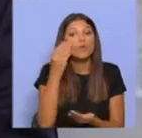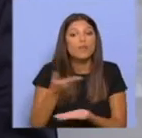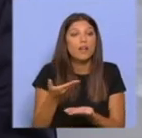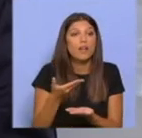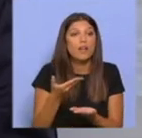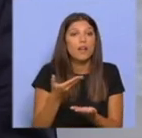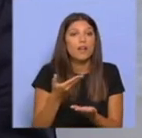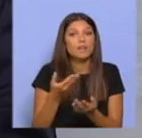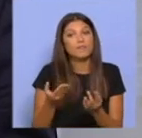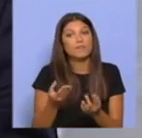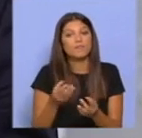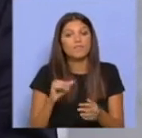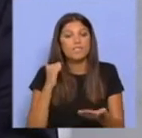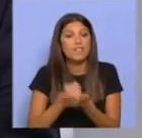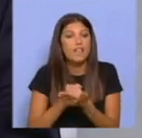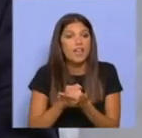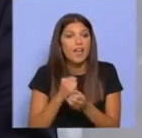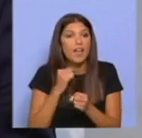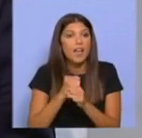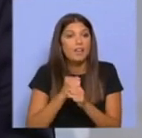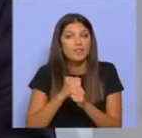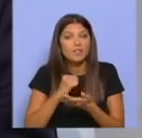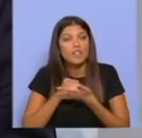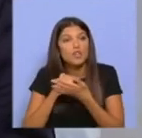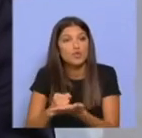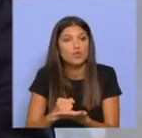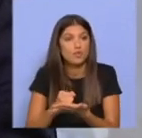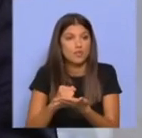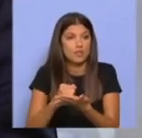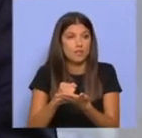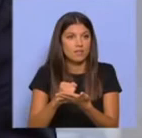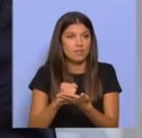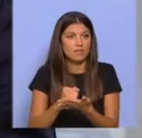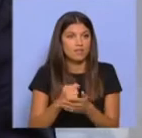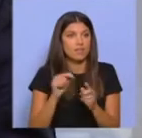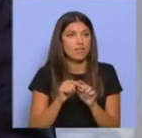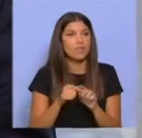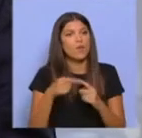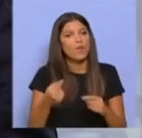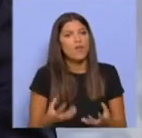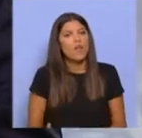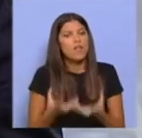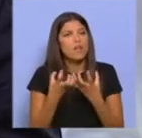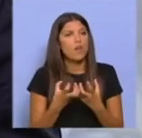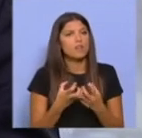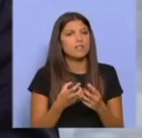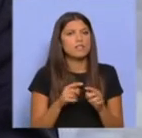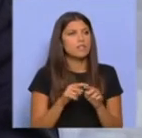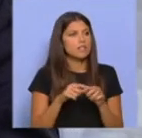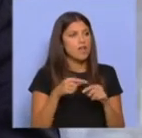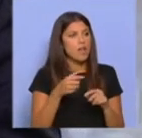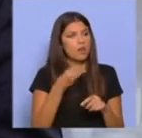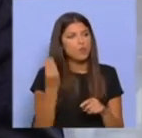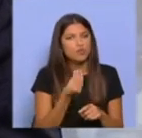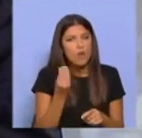gerações que conheço bem, através da Academia de Líderes Ubuntu, através de outros projetos, muitos sinais de esperança, de gente nova